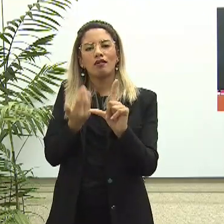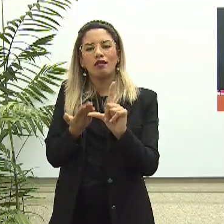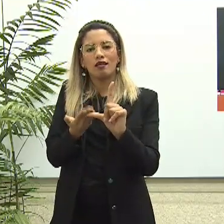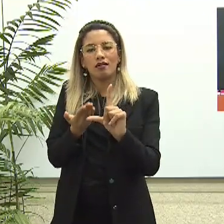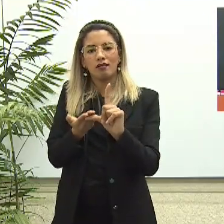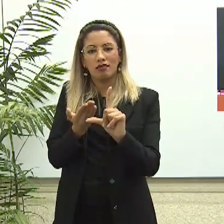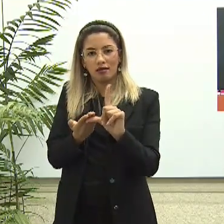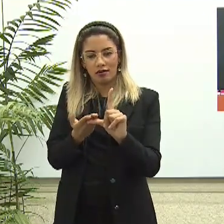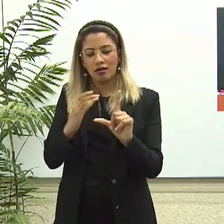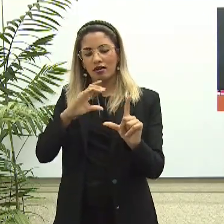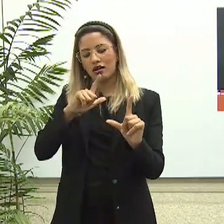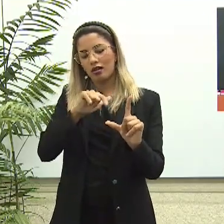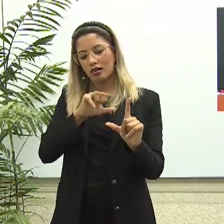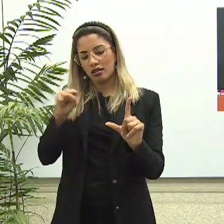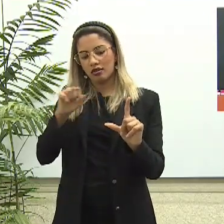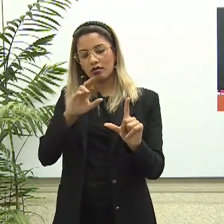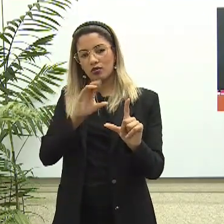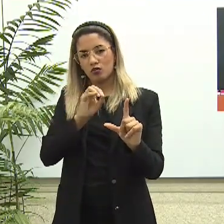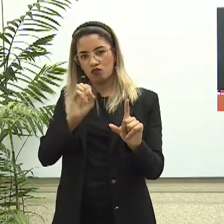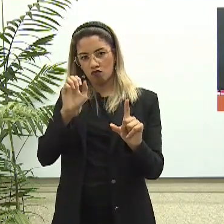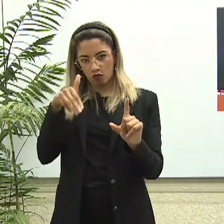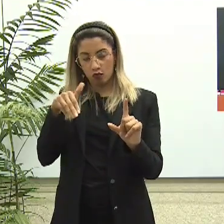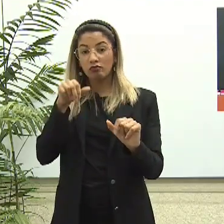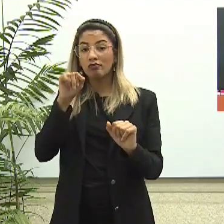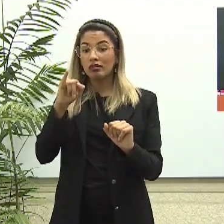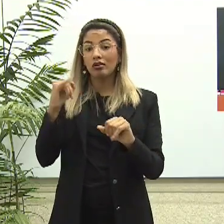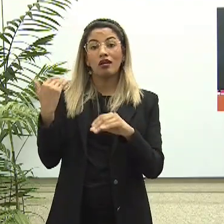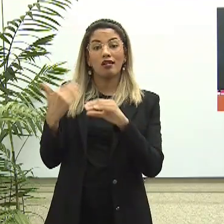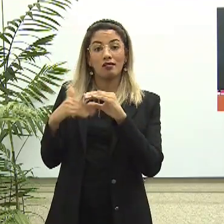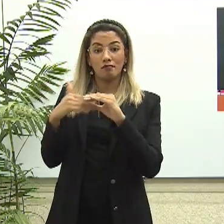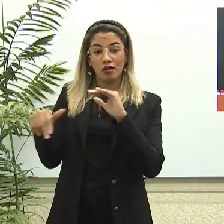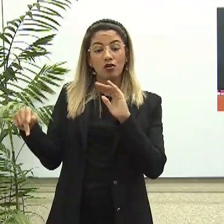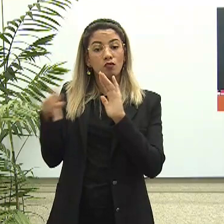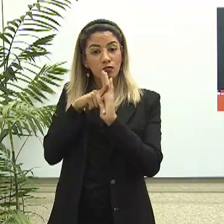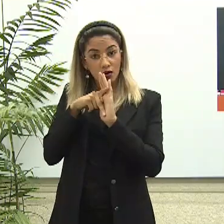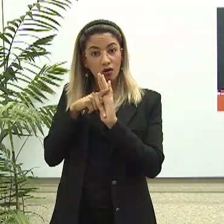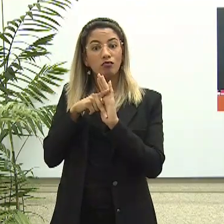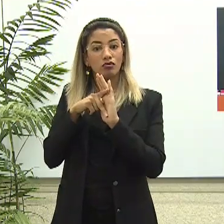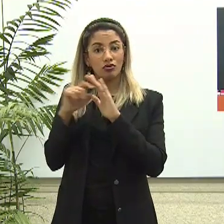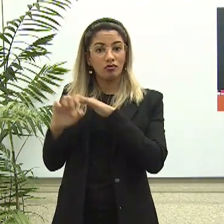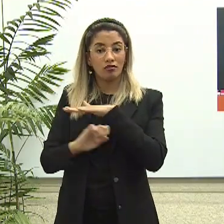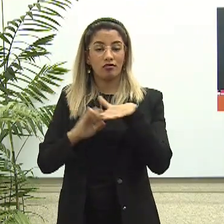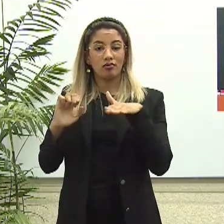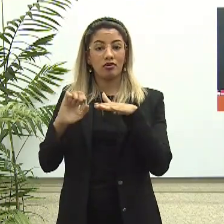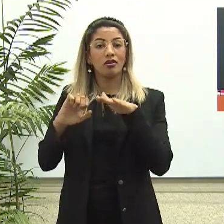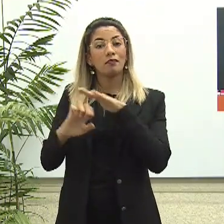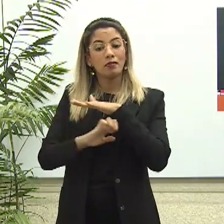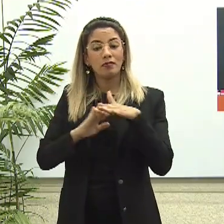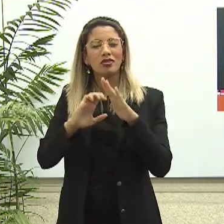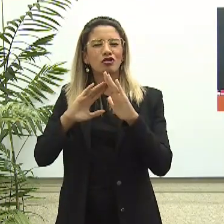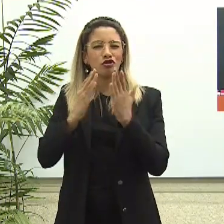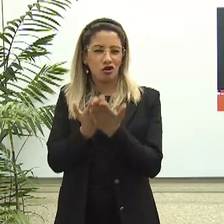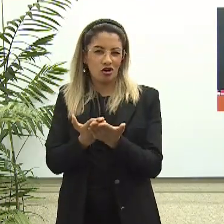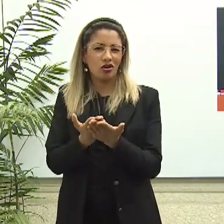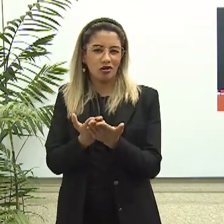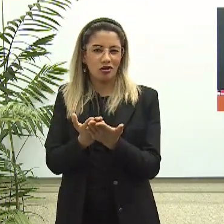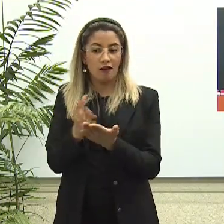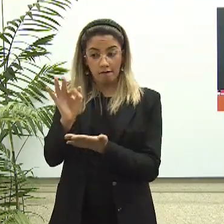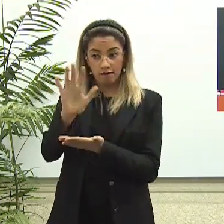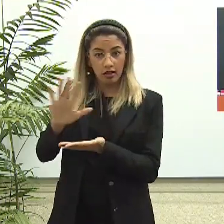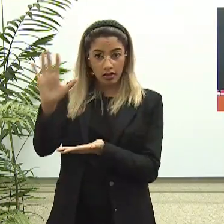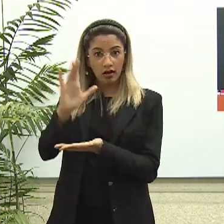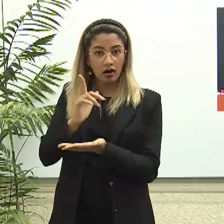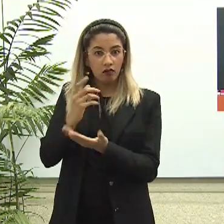classroom se eles tivessem e-mail institucional porque a Google deu um e-mail institucional para pras pras pras federais ela